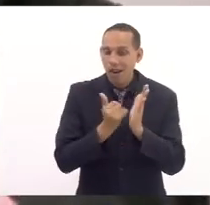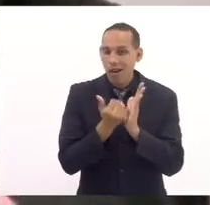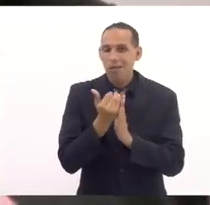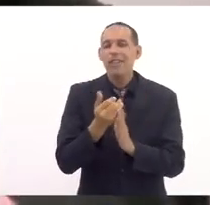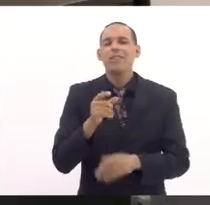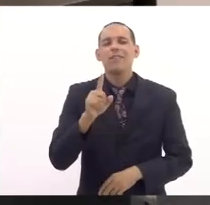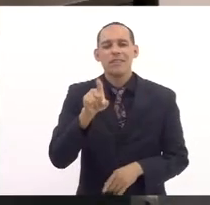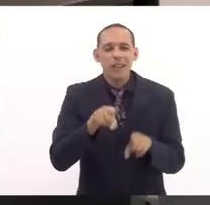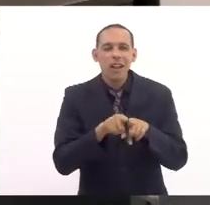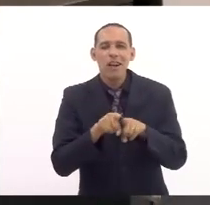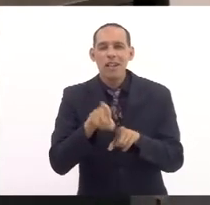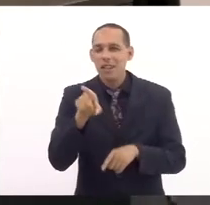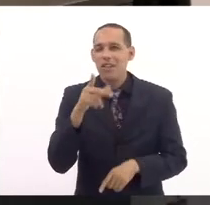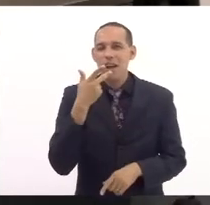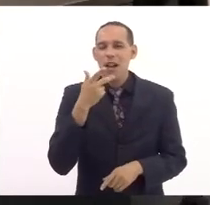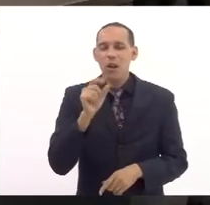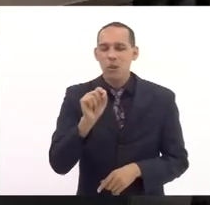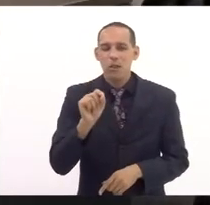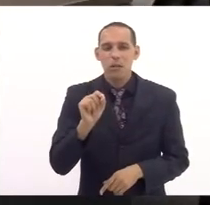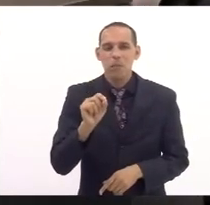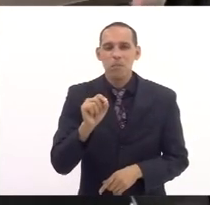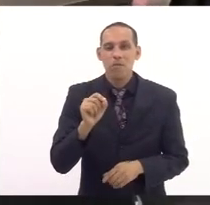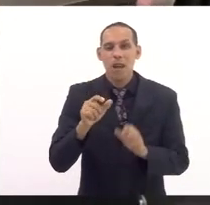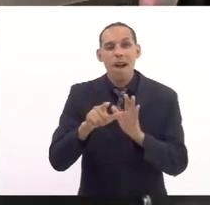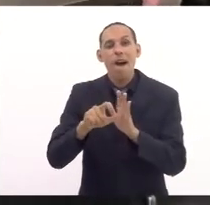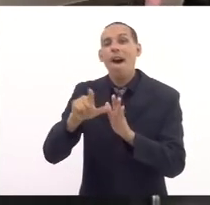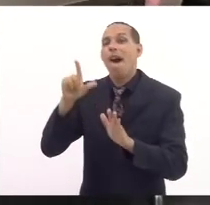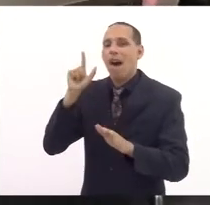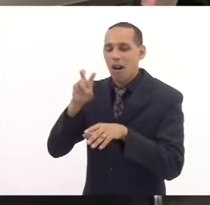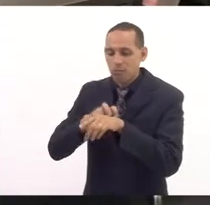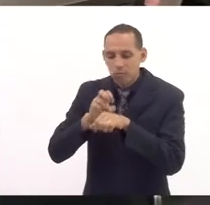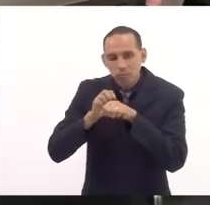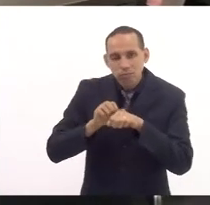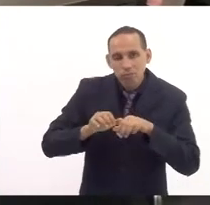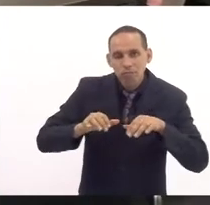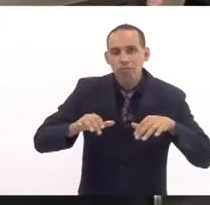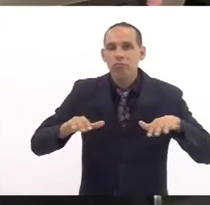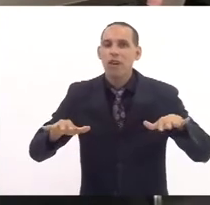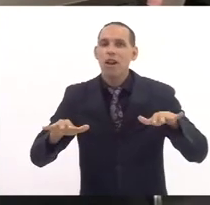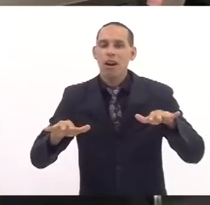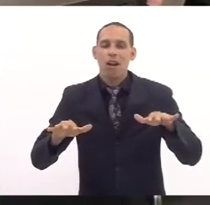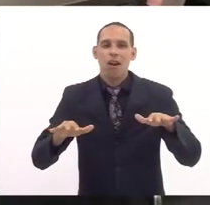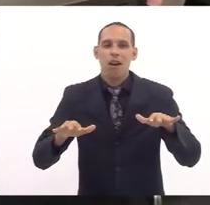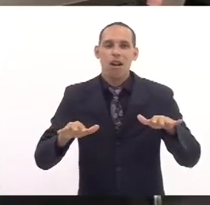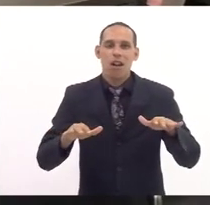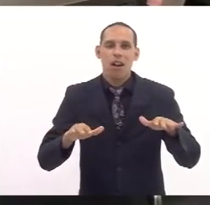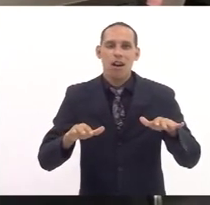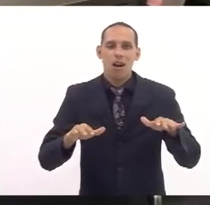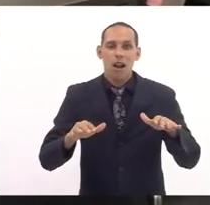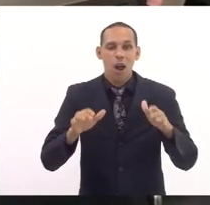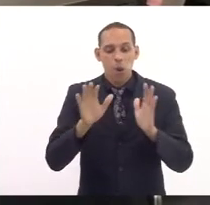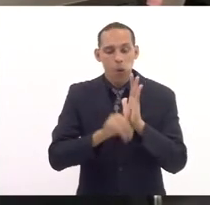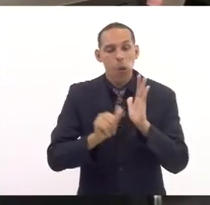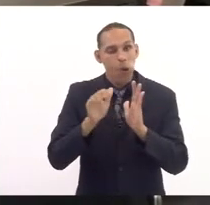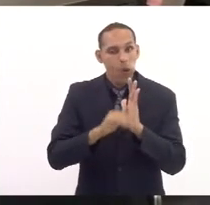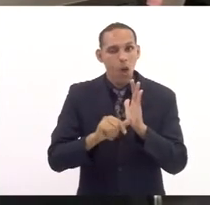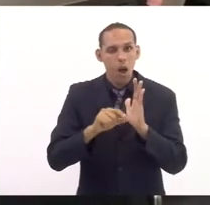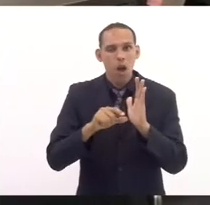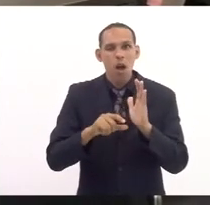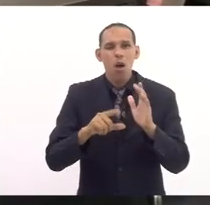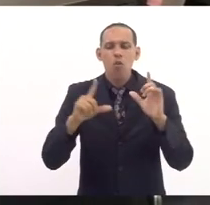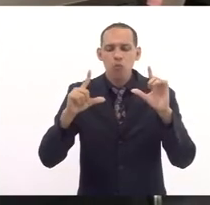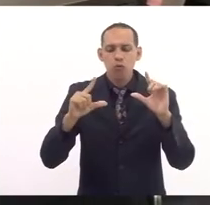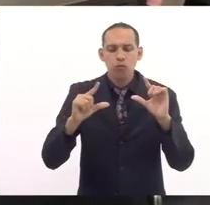do senhor, só para... Quer dizer, antes da pandemia, a quantidade de furtos era bem